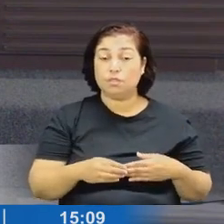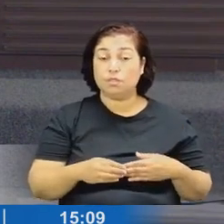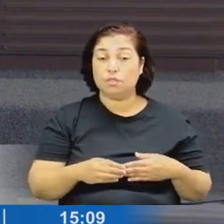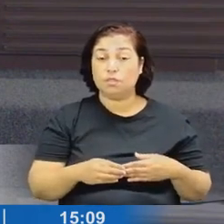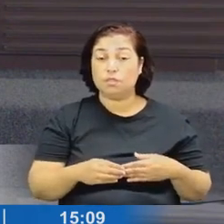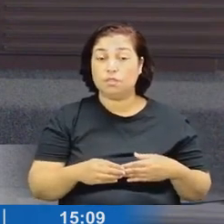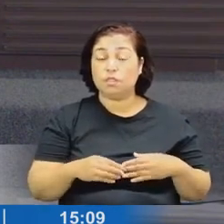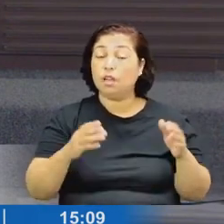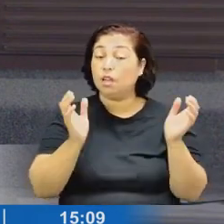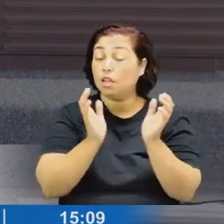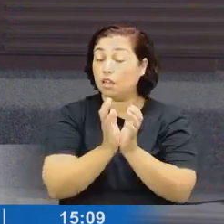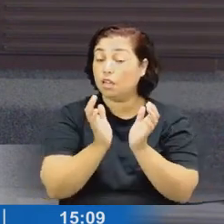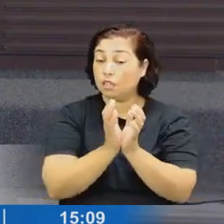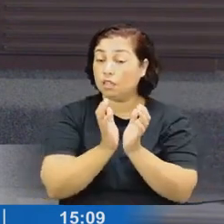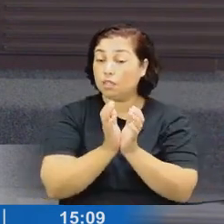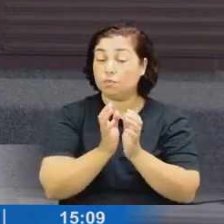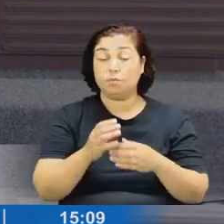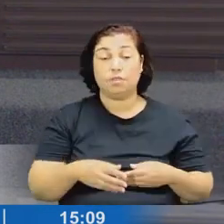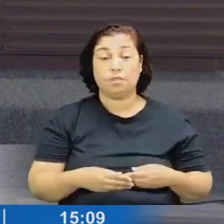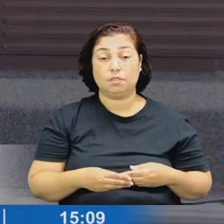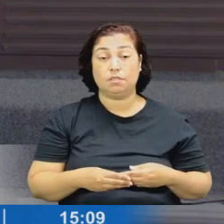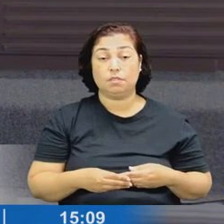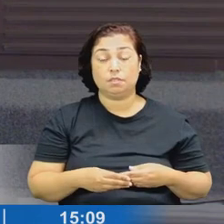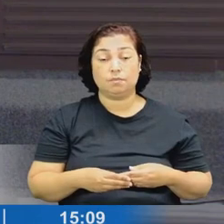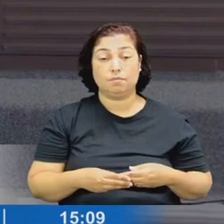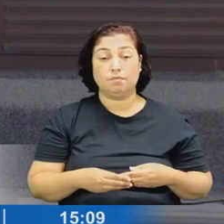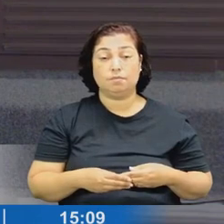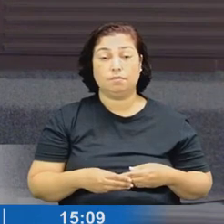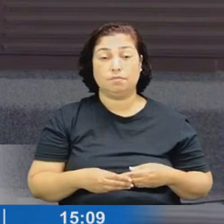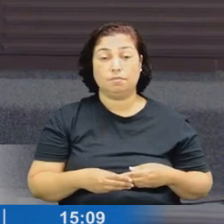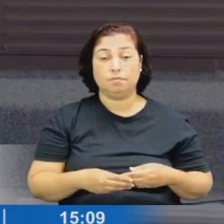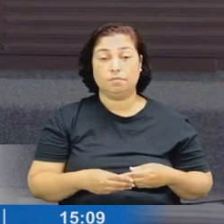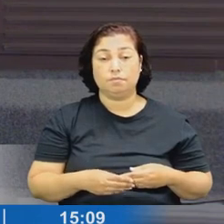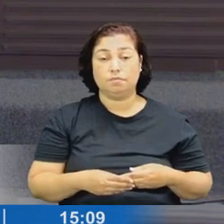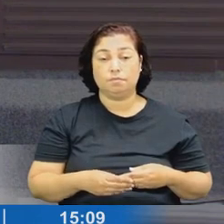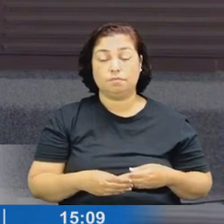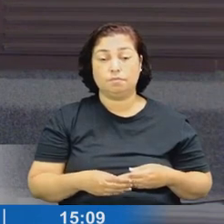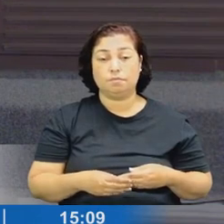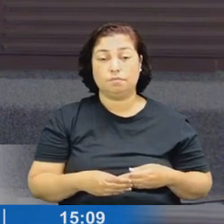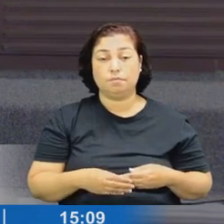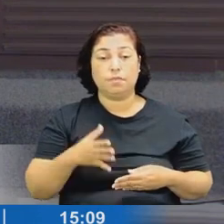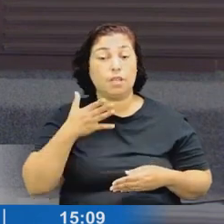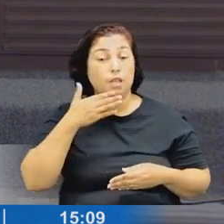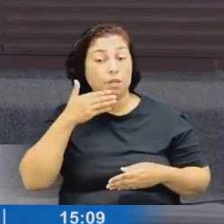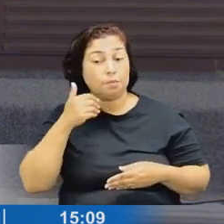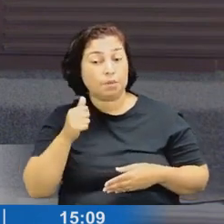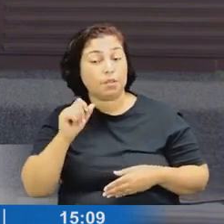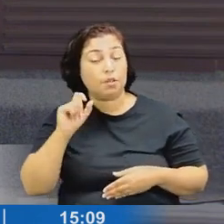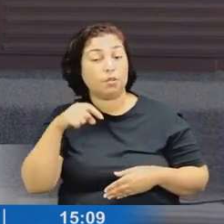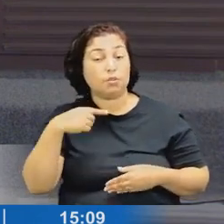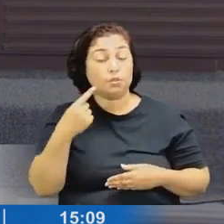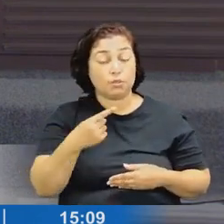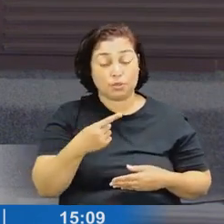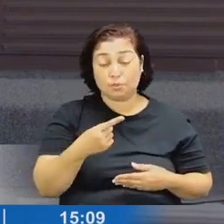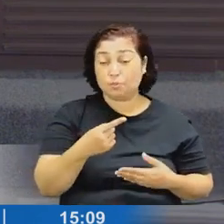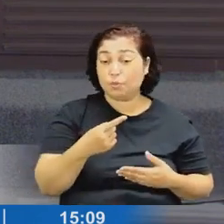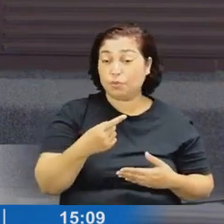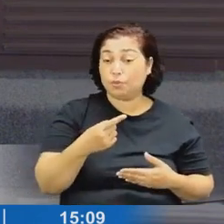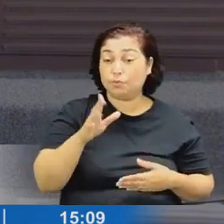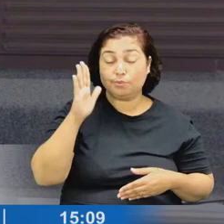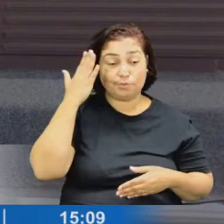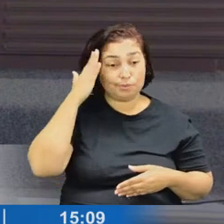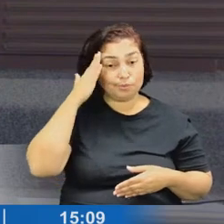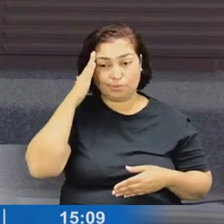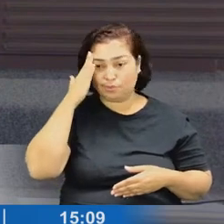equipe pulando não tem problema não é crítico é melhor do que depois encontrar e ficar numa saia justa na rua